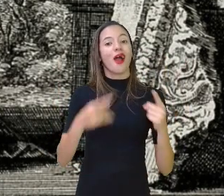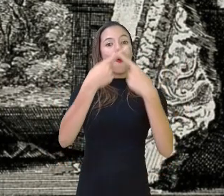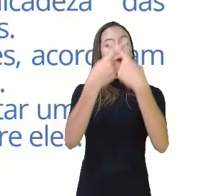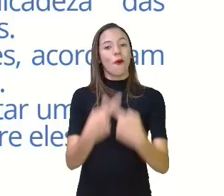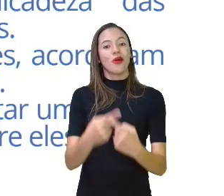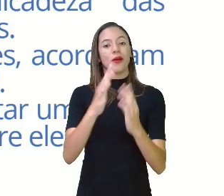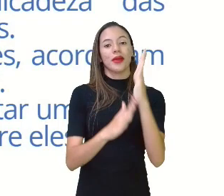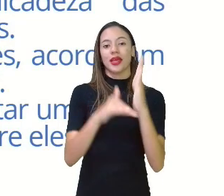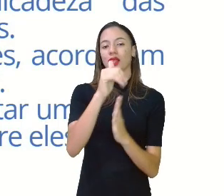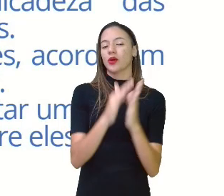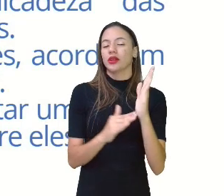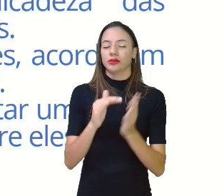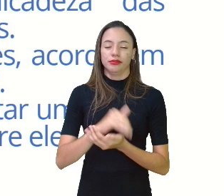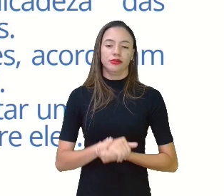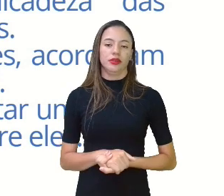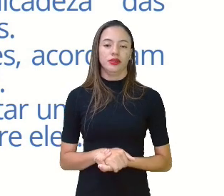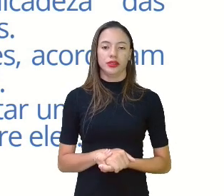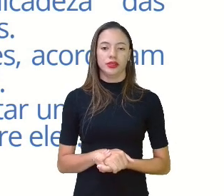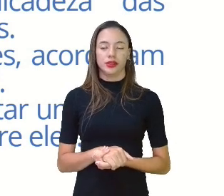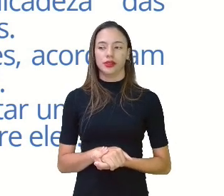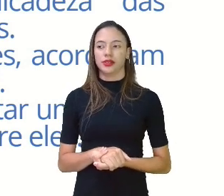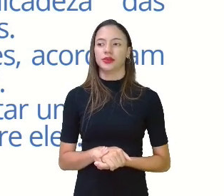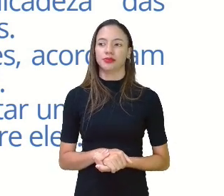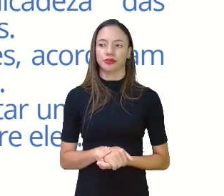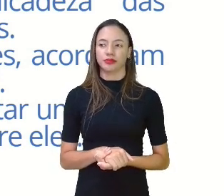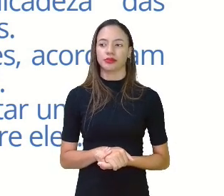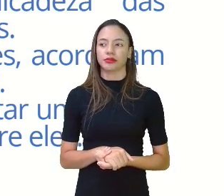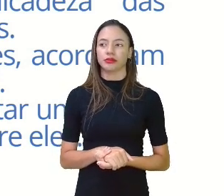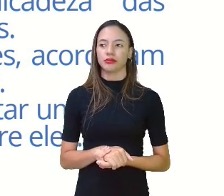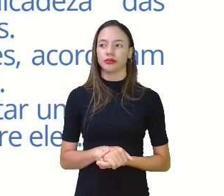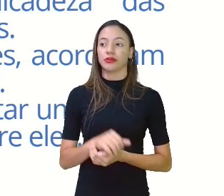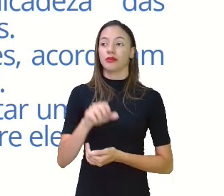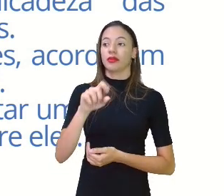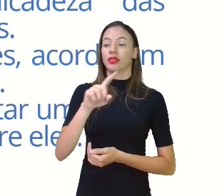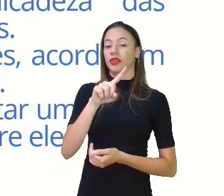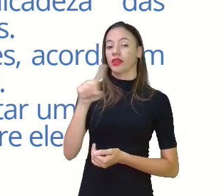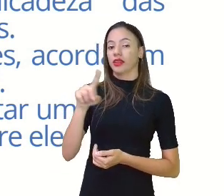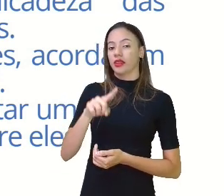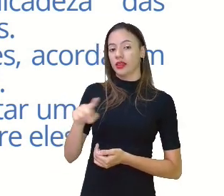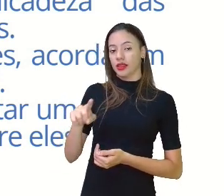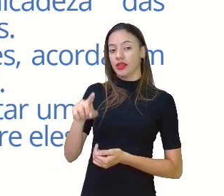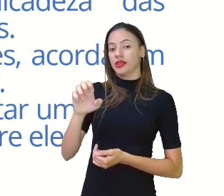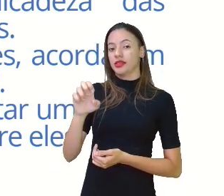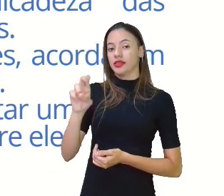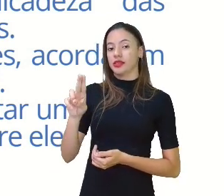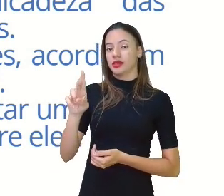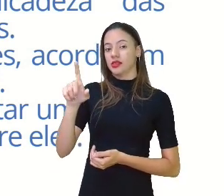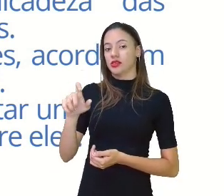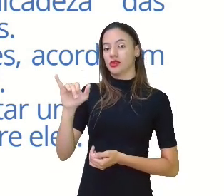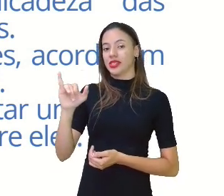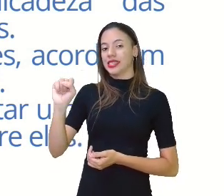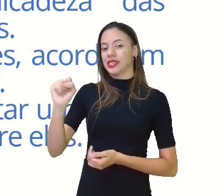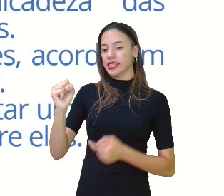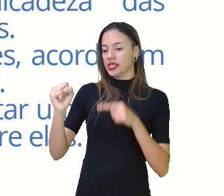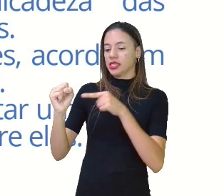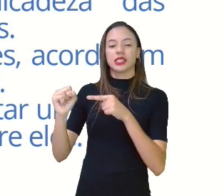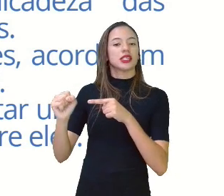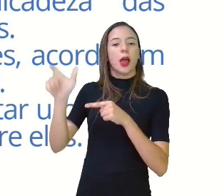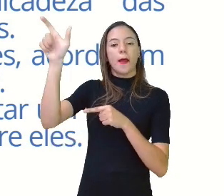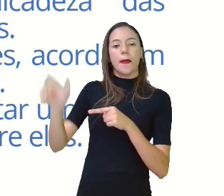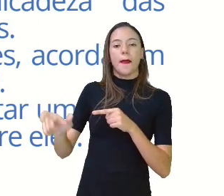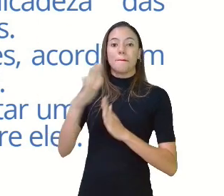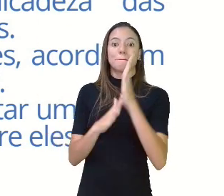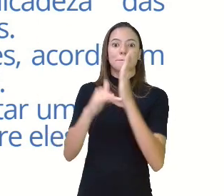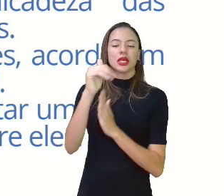Então, esse concurso de pintura foi Zeuxis. Zeuxis era um pintor grego muito